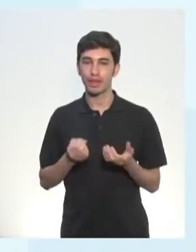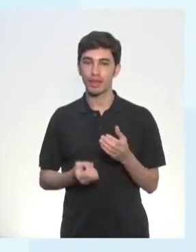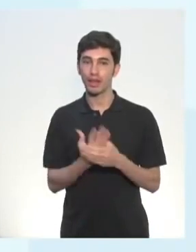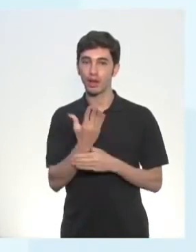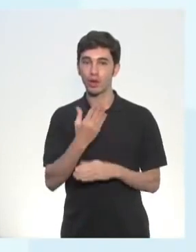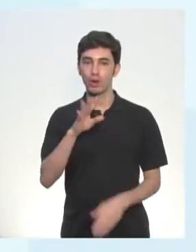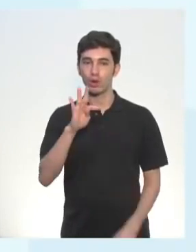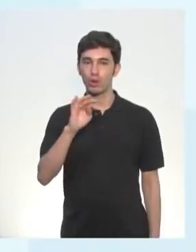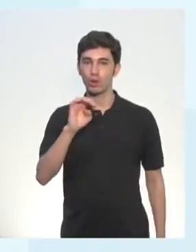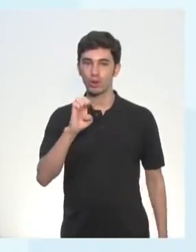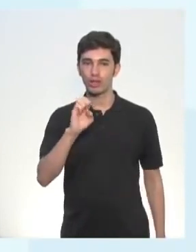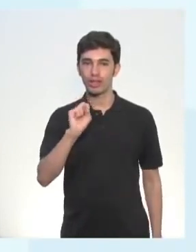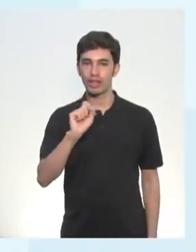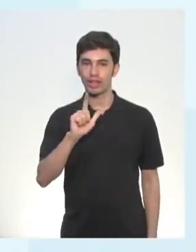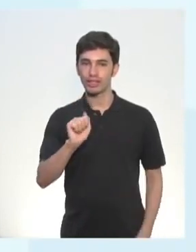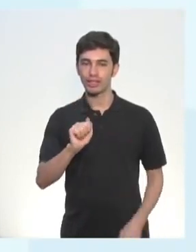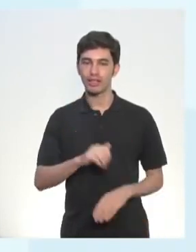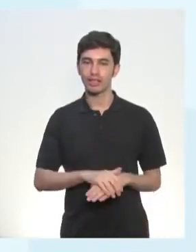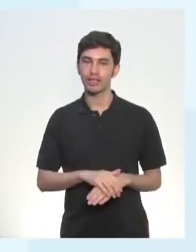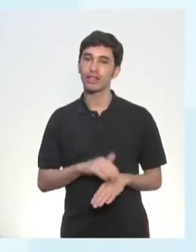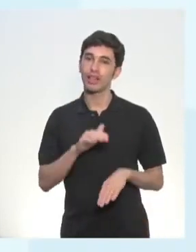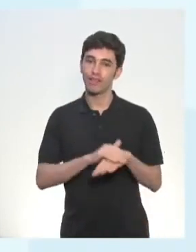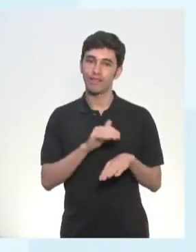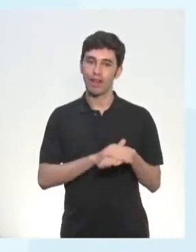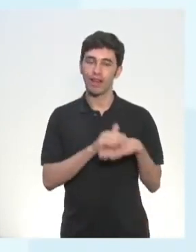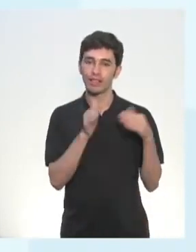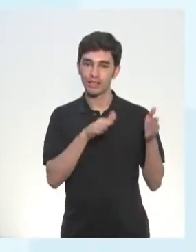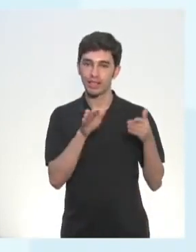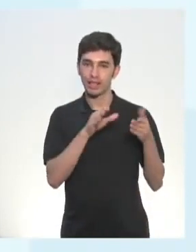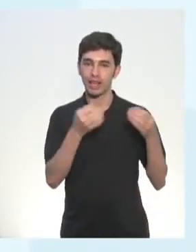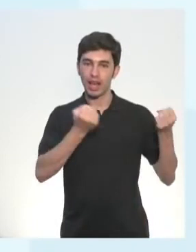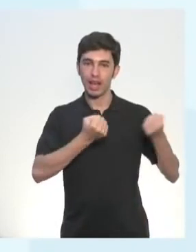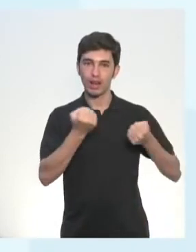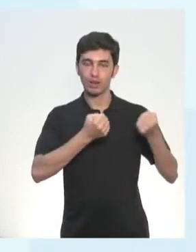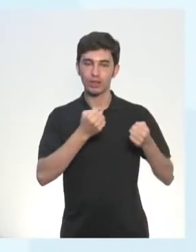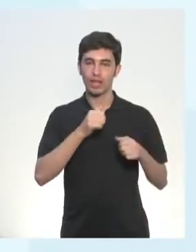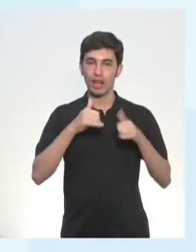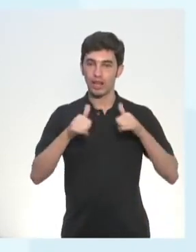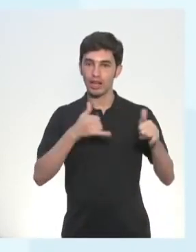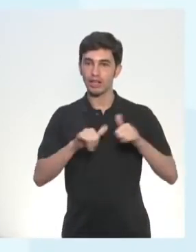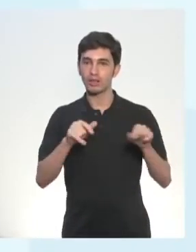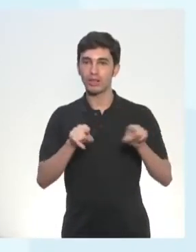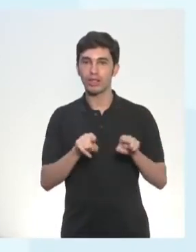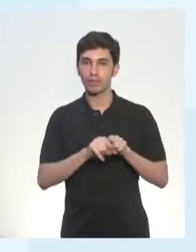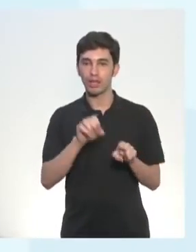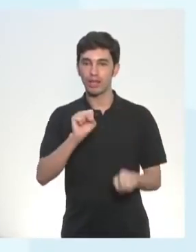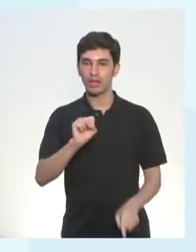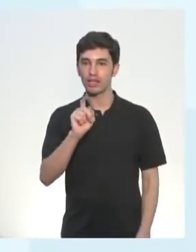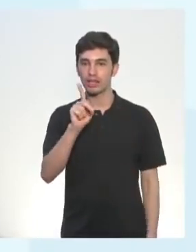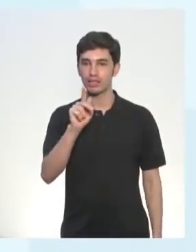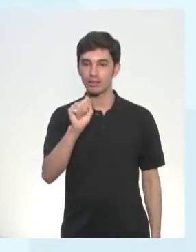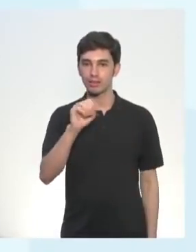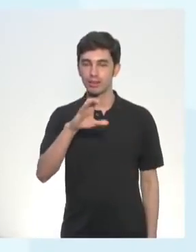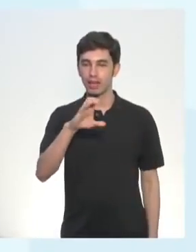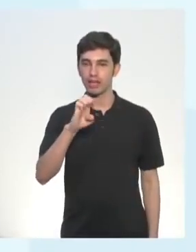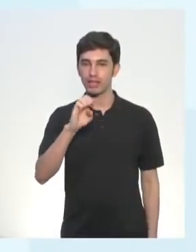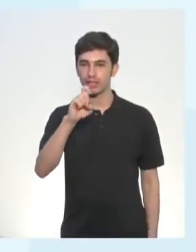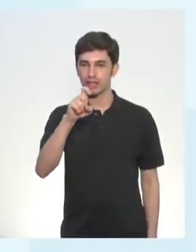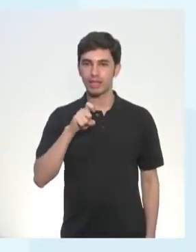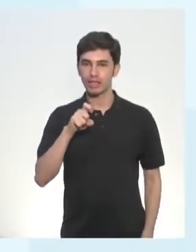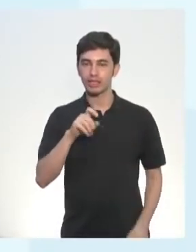Tesla, Which produces electric cars. que produz carros elétricos. And SpaceX. E também o SpaceX. A technology company